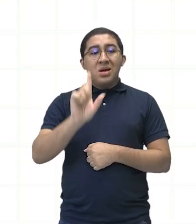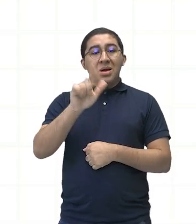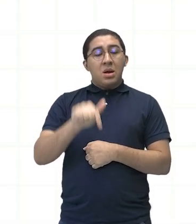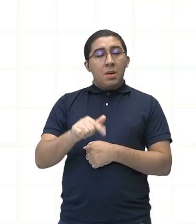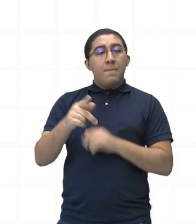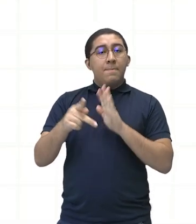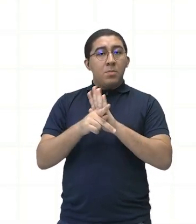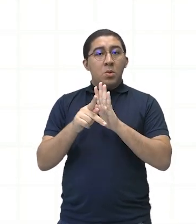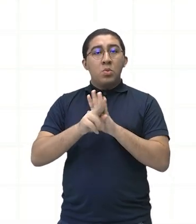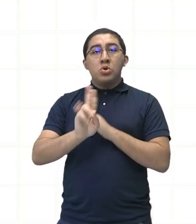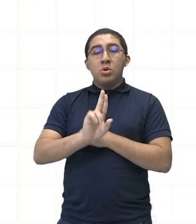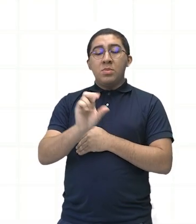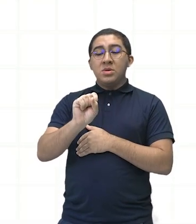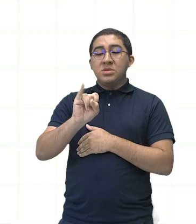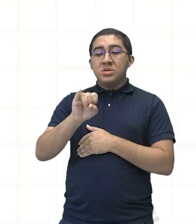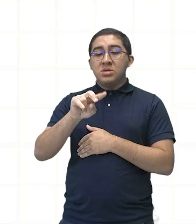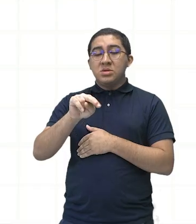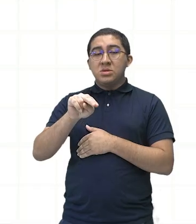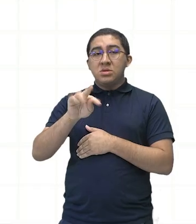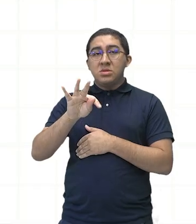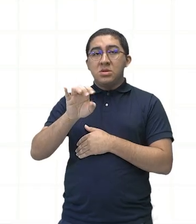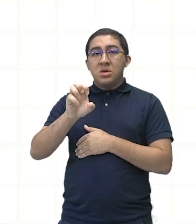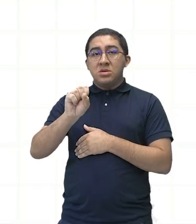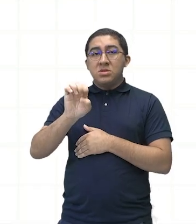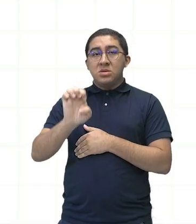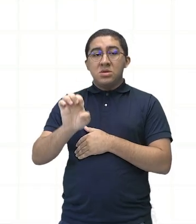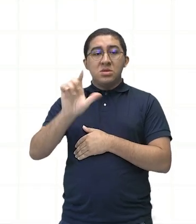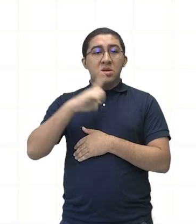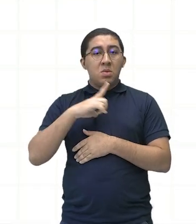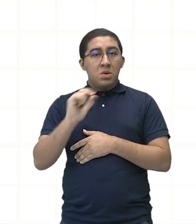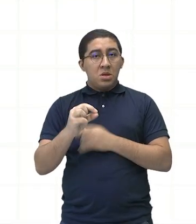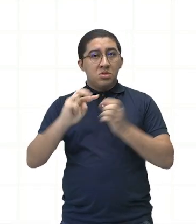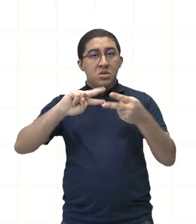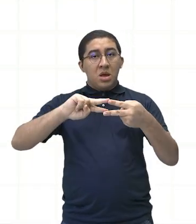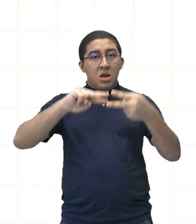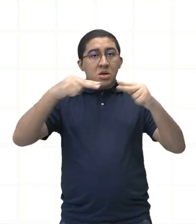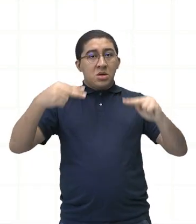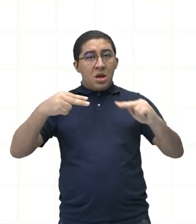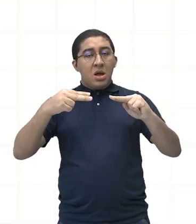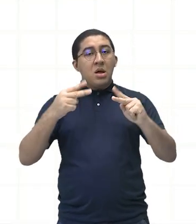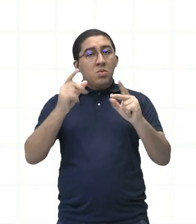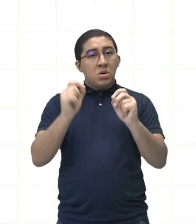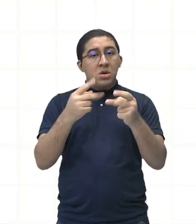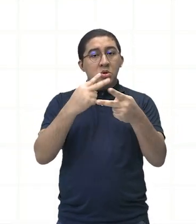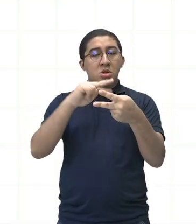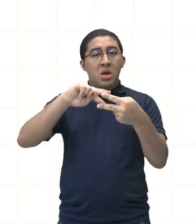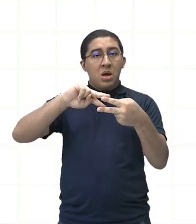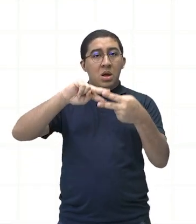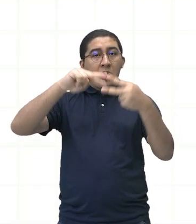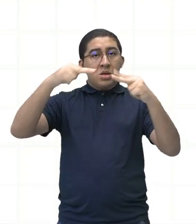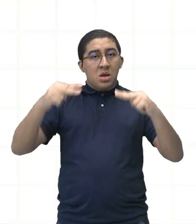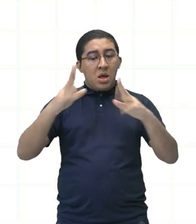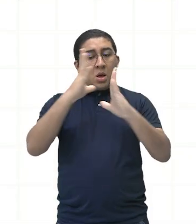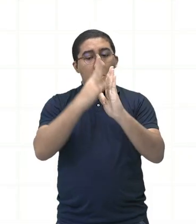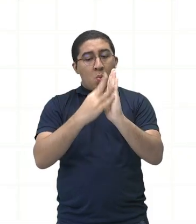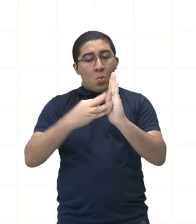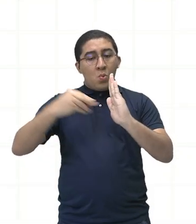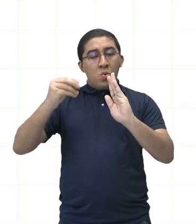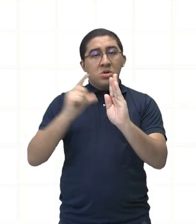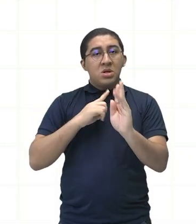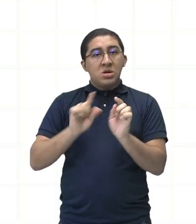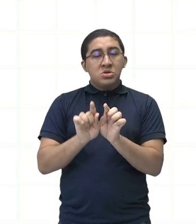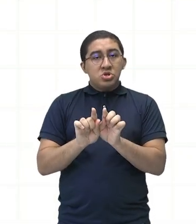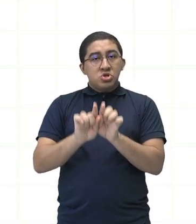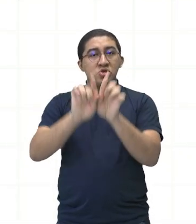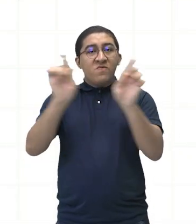síntese. Nessa fase vai ocorrer a duplicação do DNA. Ou seja, o DNA, o material genético, vai se